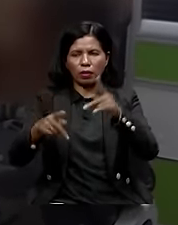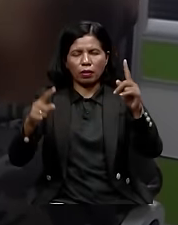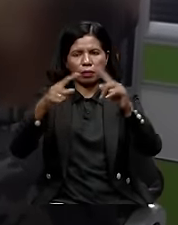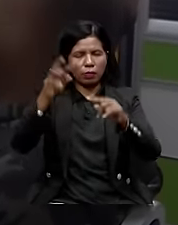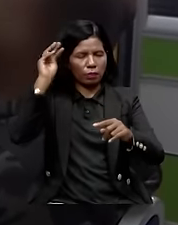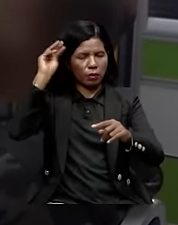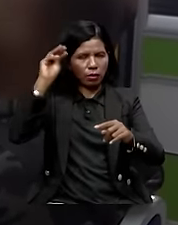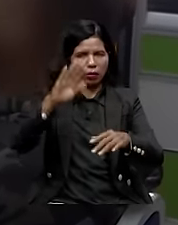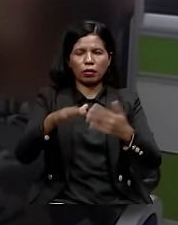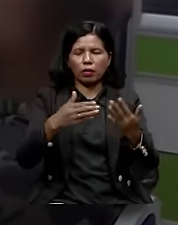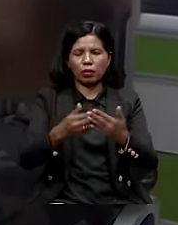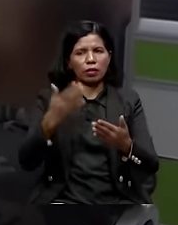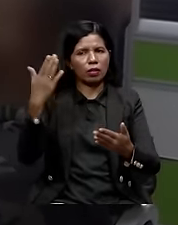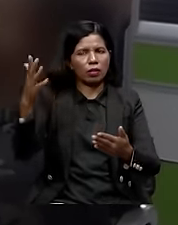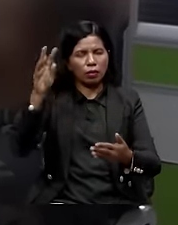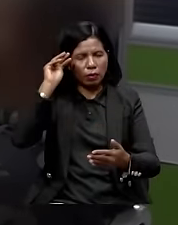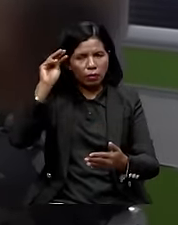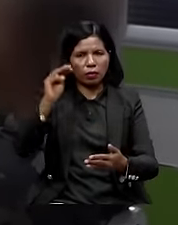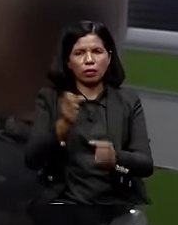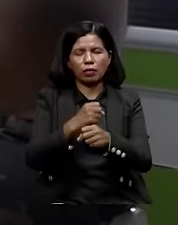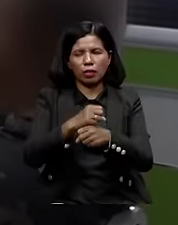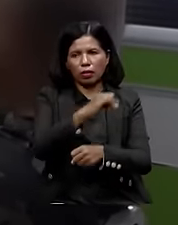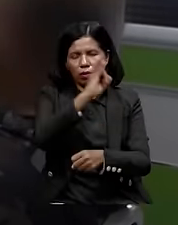Ministério Interior e a parte Migrasaun hori halo